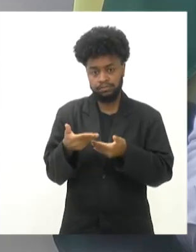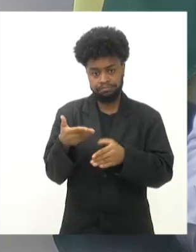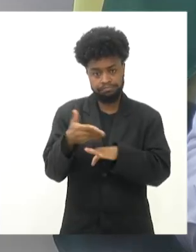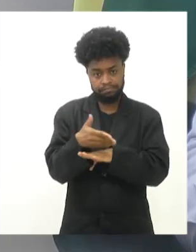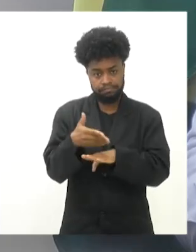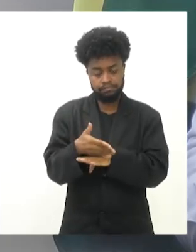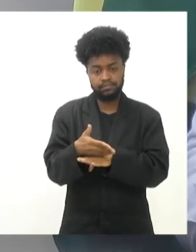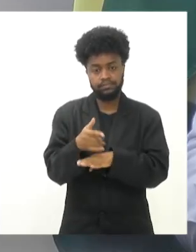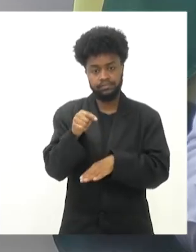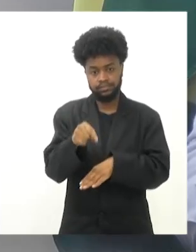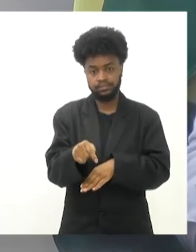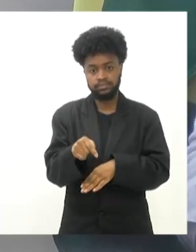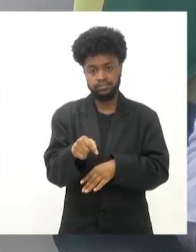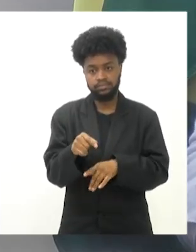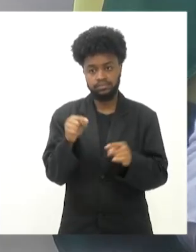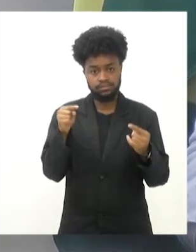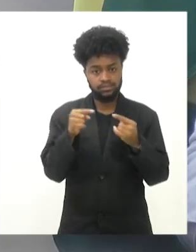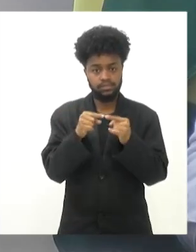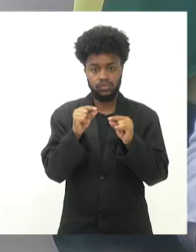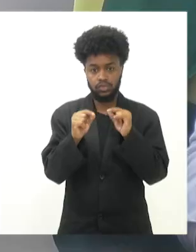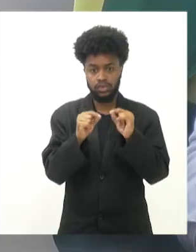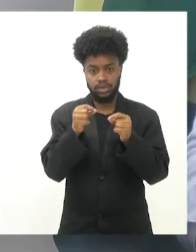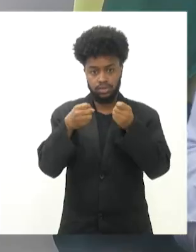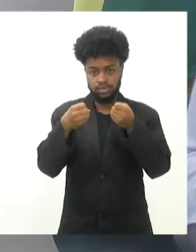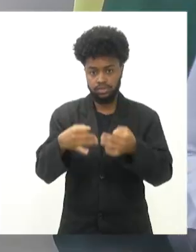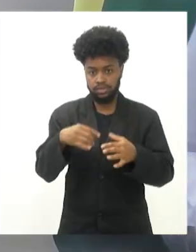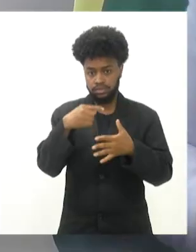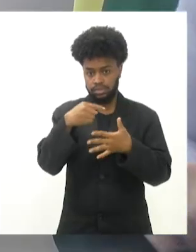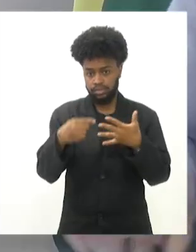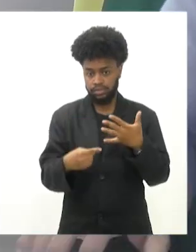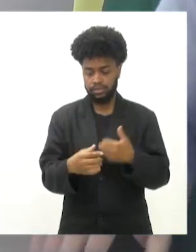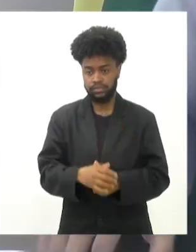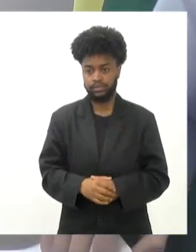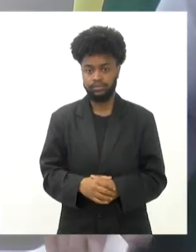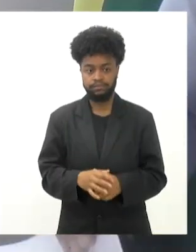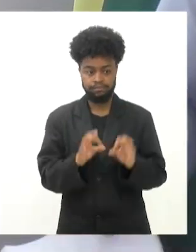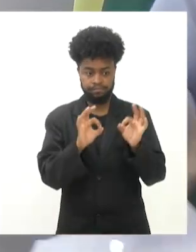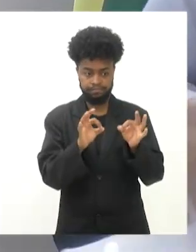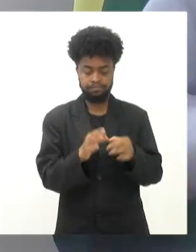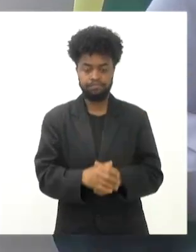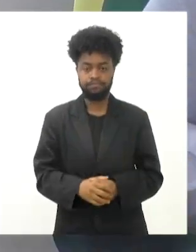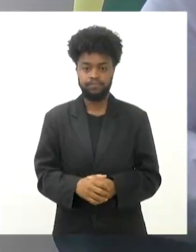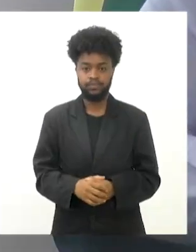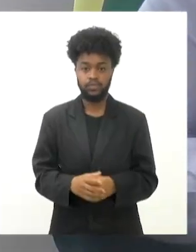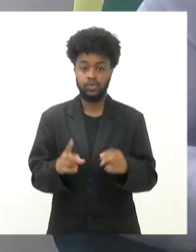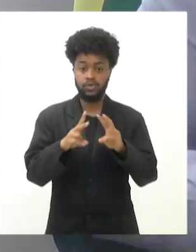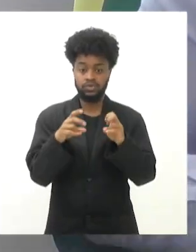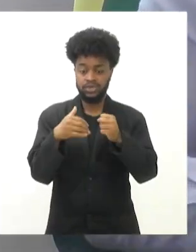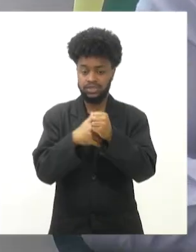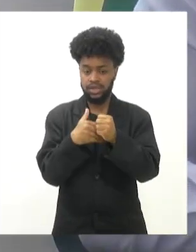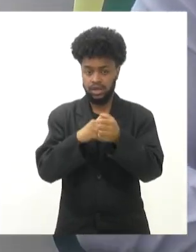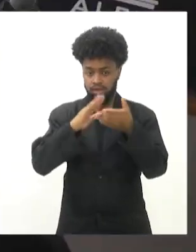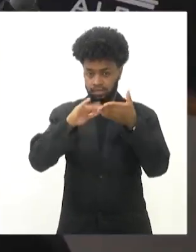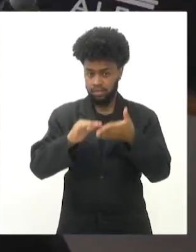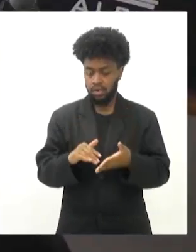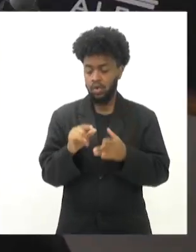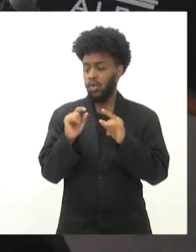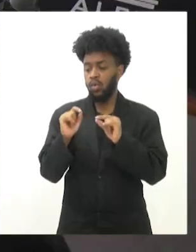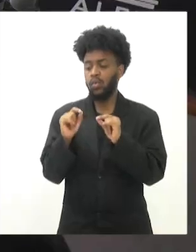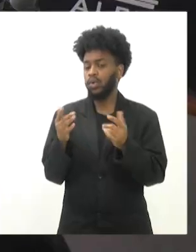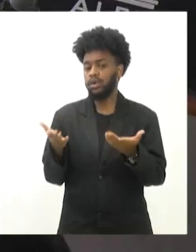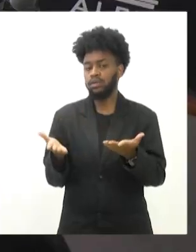possa prestar os devidos esclarecimentos. Perfeito. Em relação às quebras de sigilo, quais